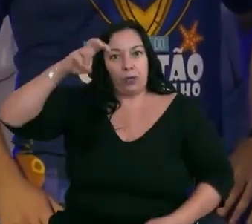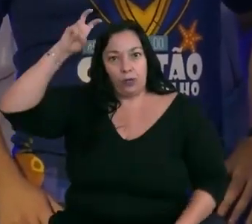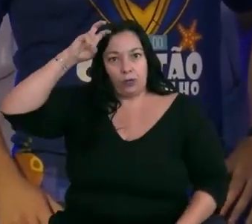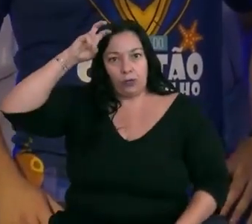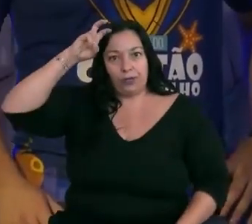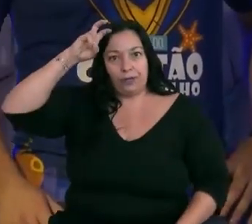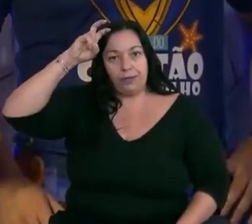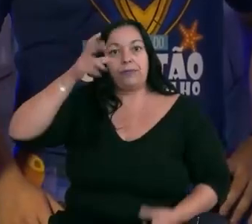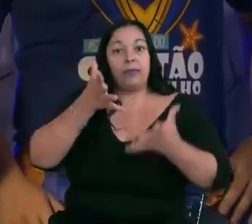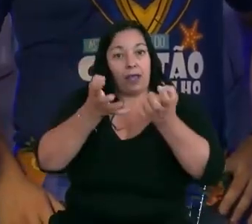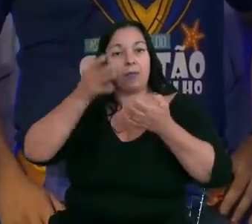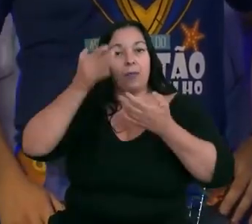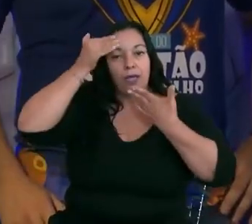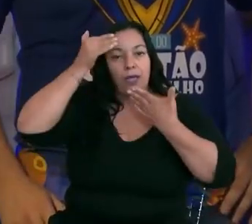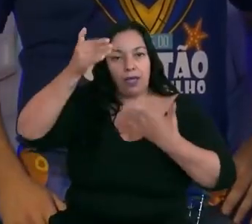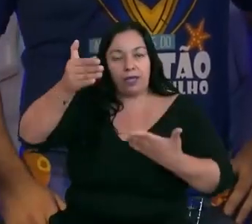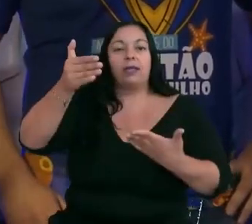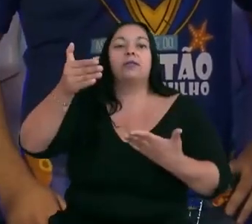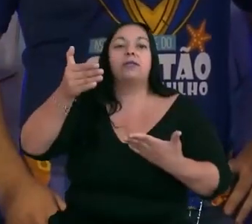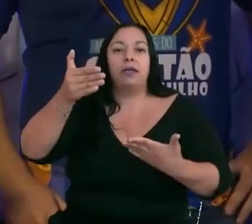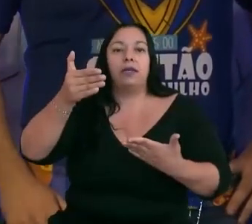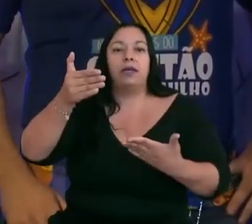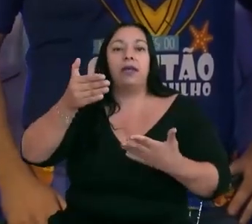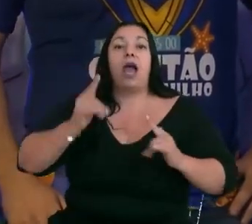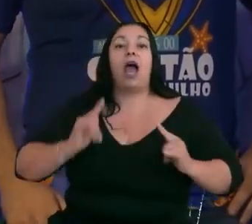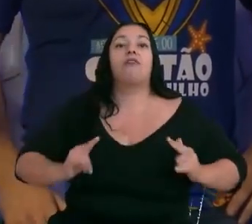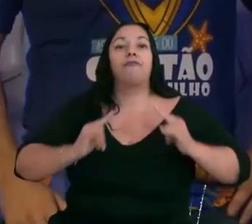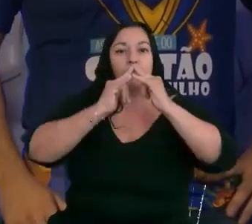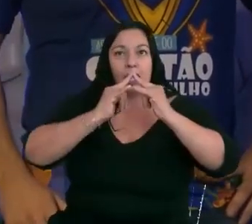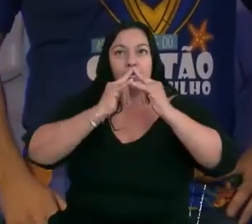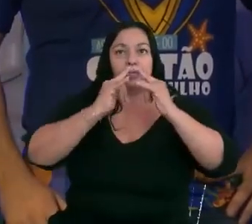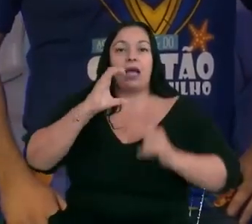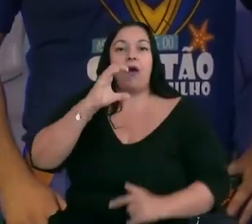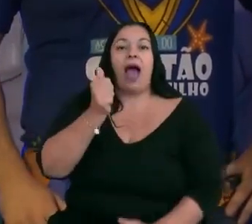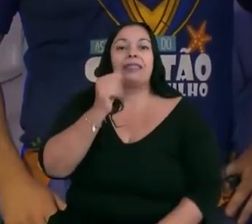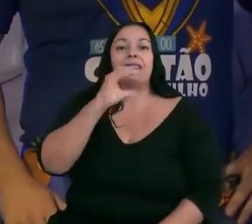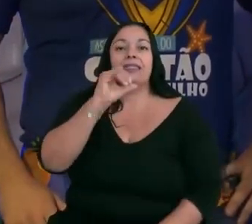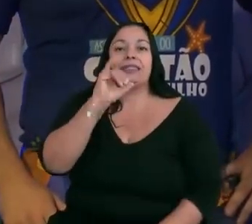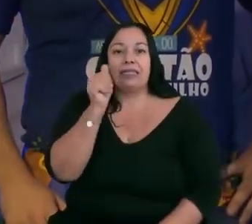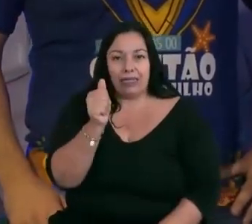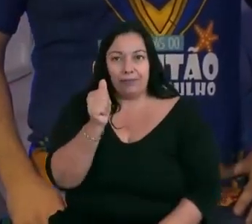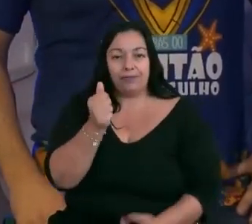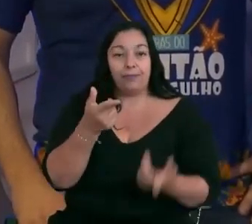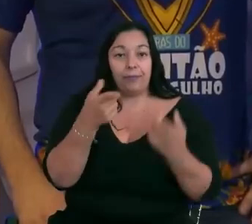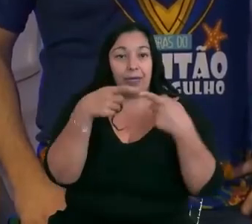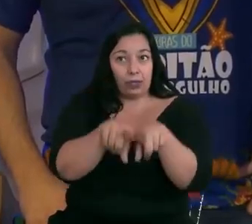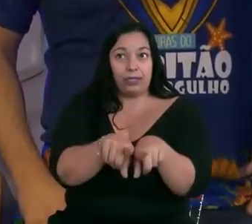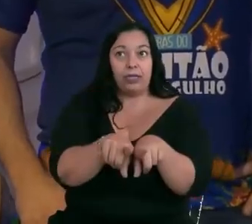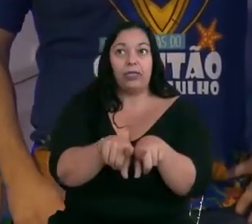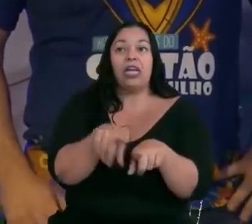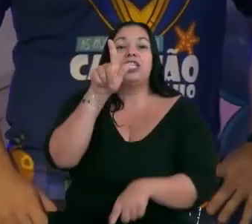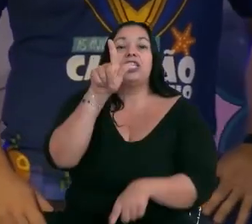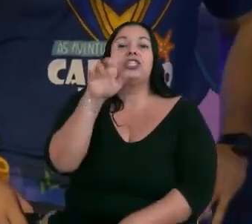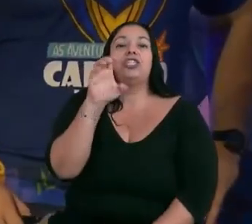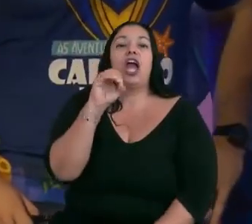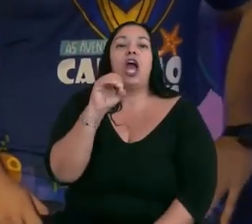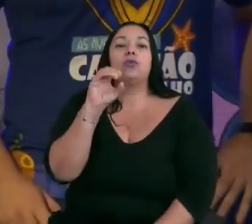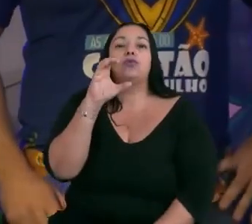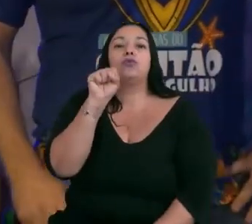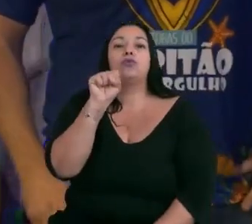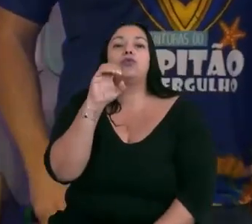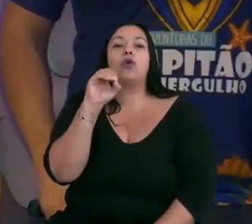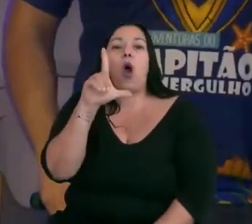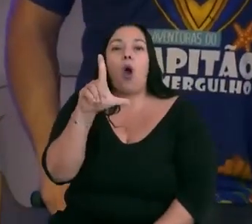muito agradecer a Fundação Cultural ACIA e o grande patrocinador Geosol. A gente precisa